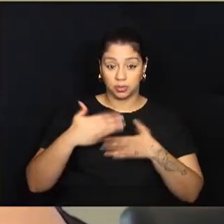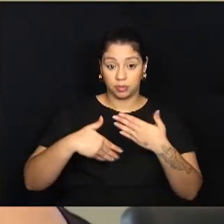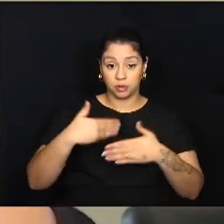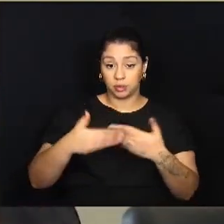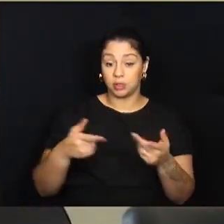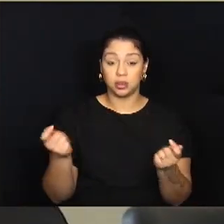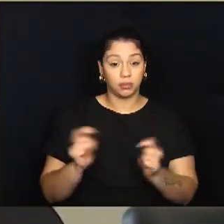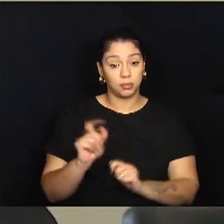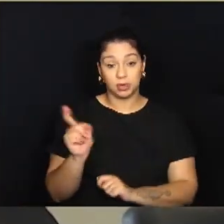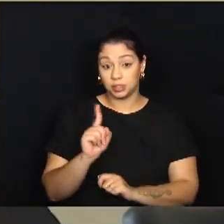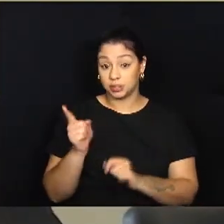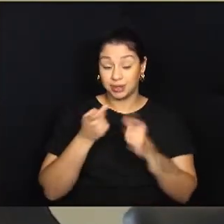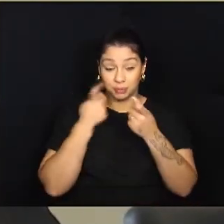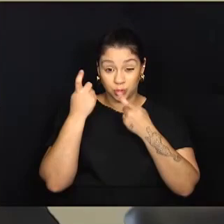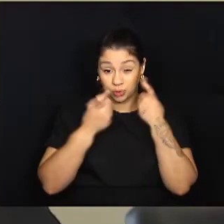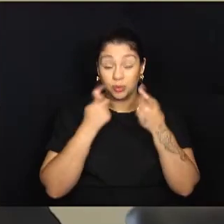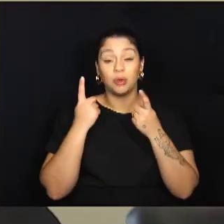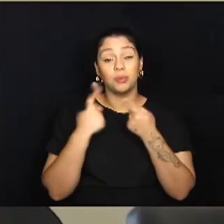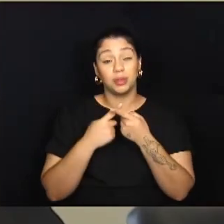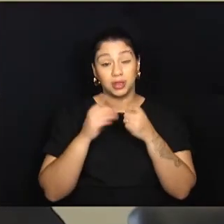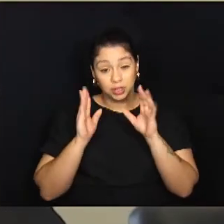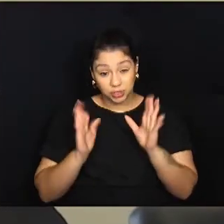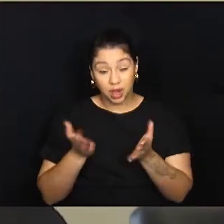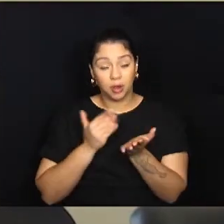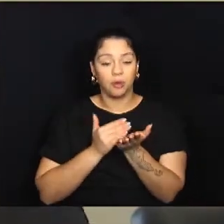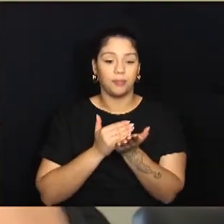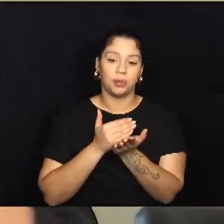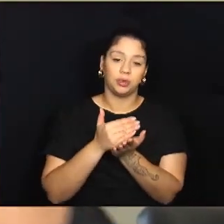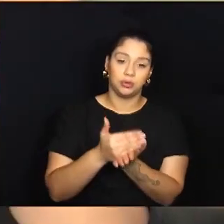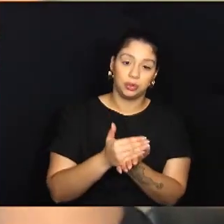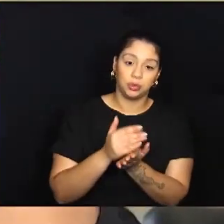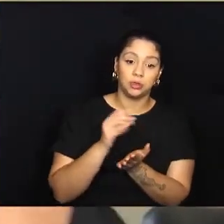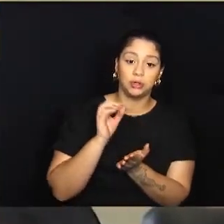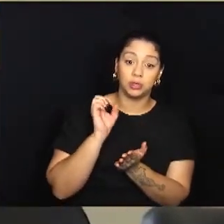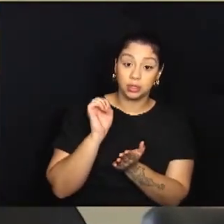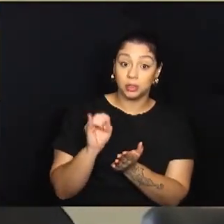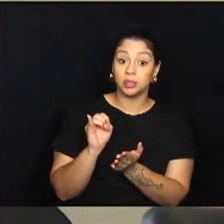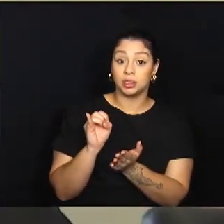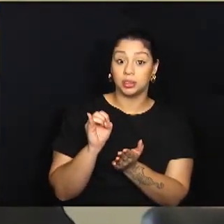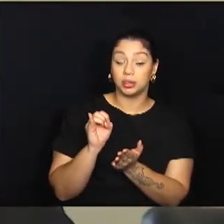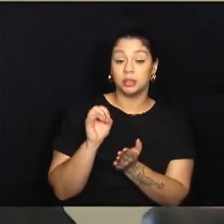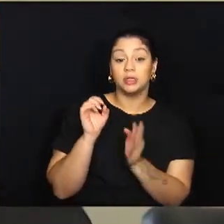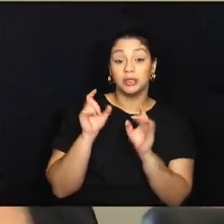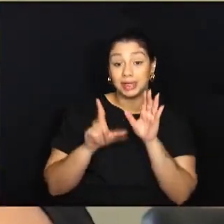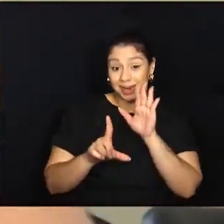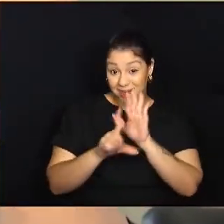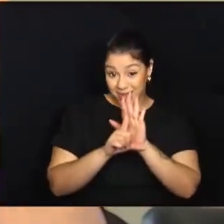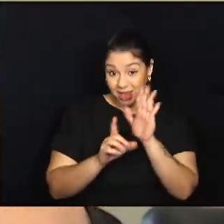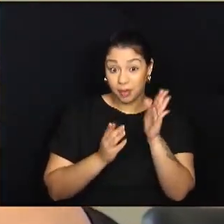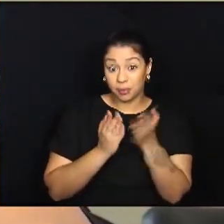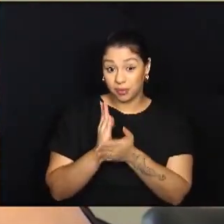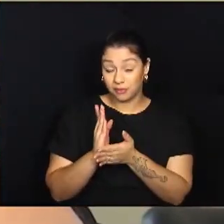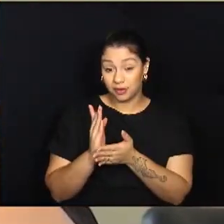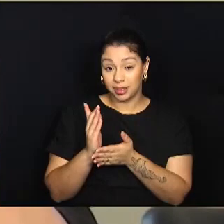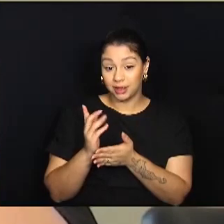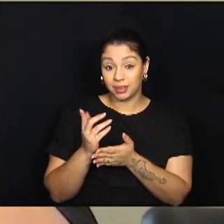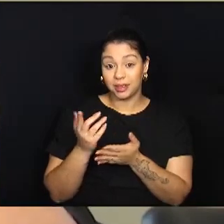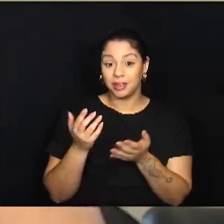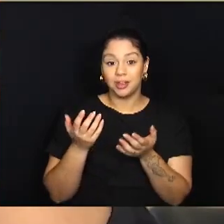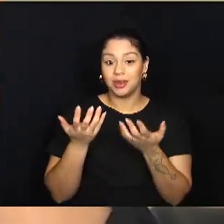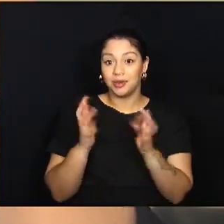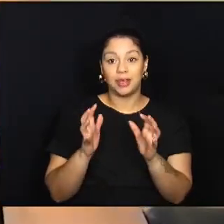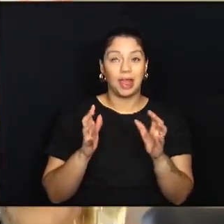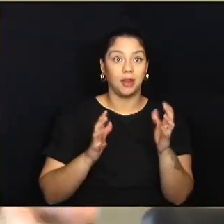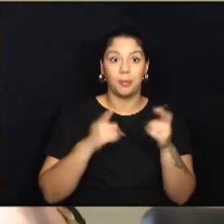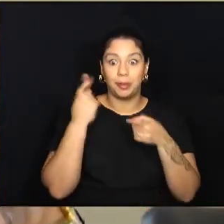ficar preocupados, porque eles já deram a entrada. E a partir do momento que, se essa lei for aprovada, que eu não quero gerar pânico aqui para